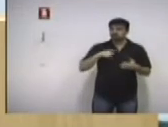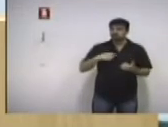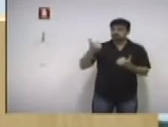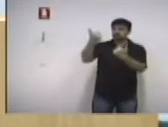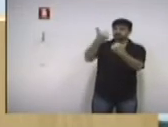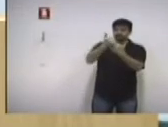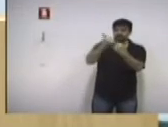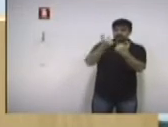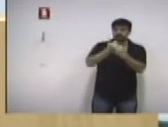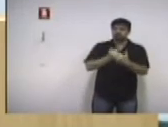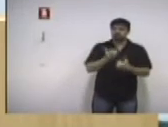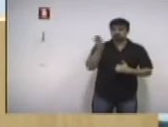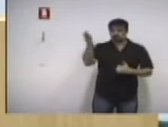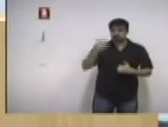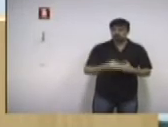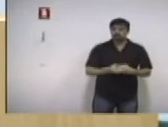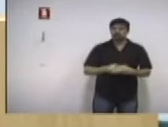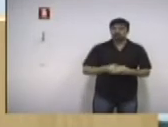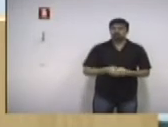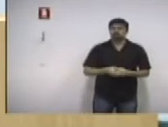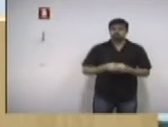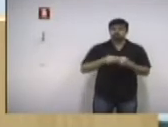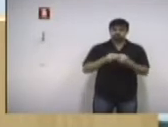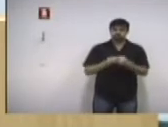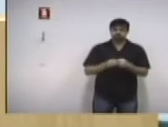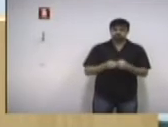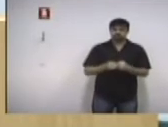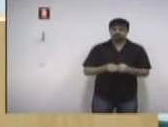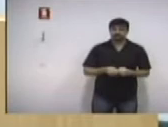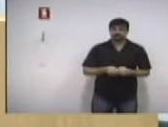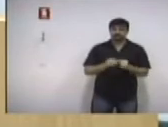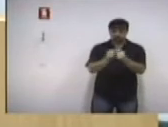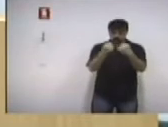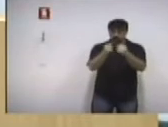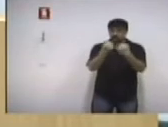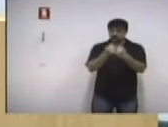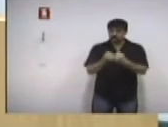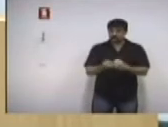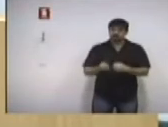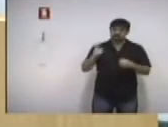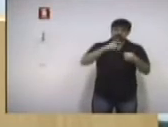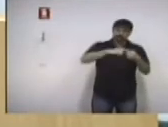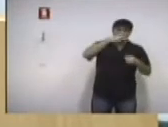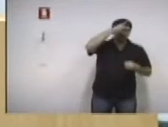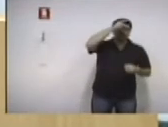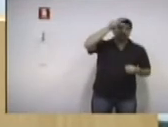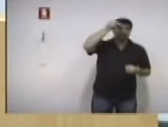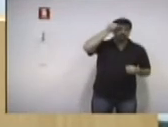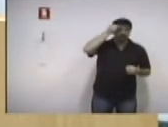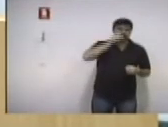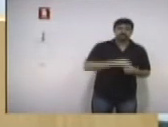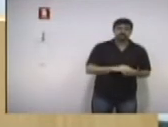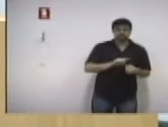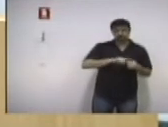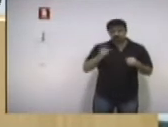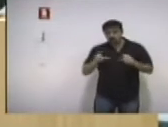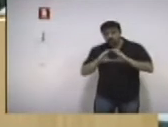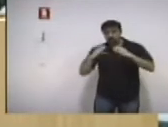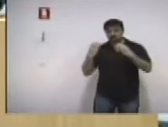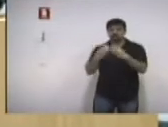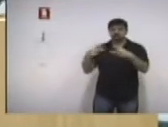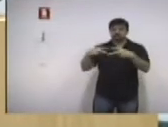diversas vezes a prefeitura foi um biênio conturbado complicado e politicamente assim